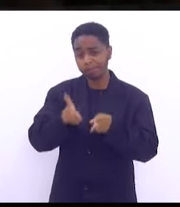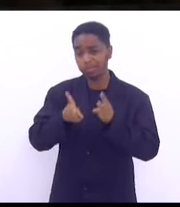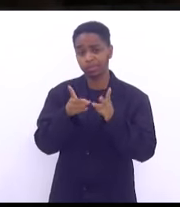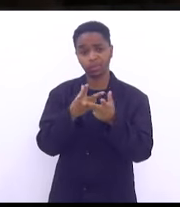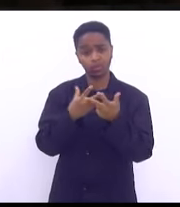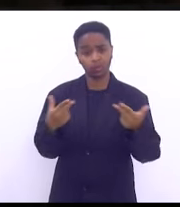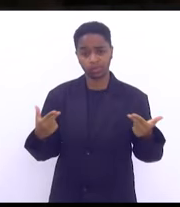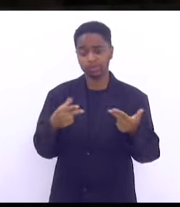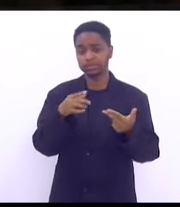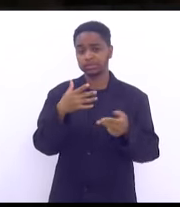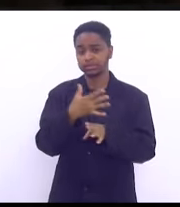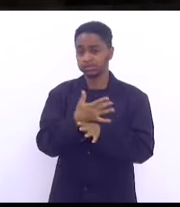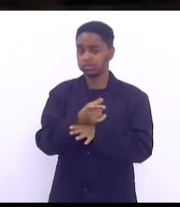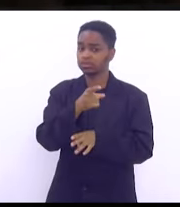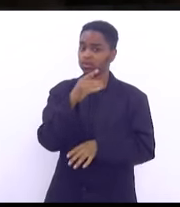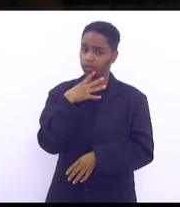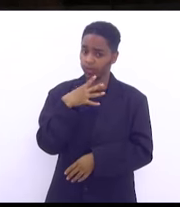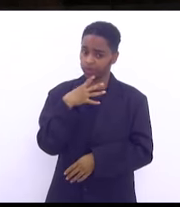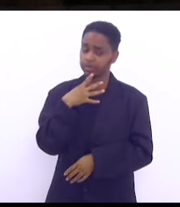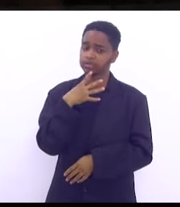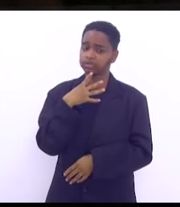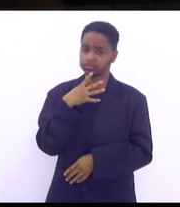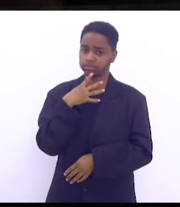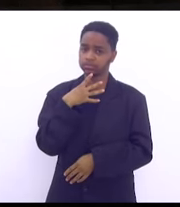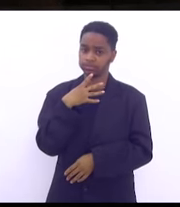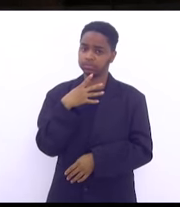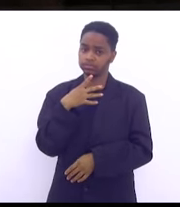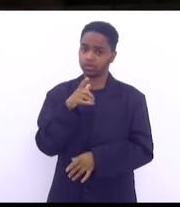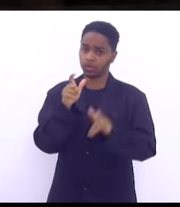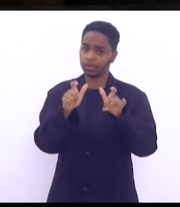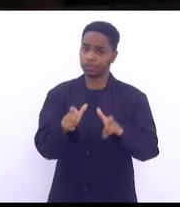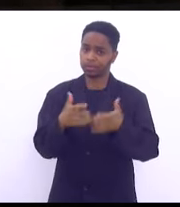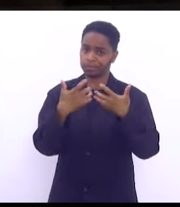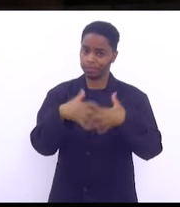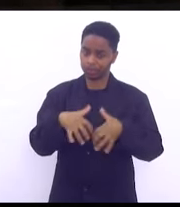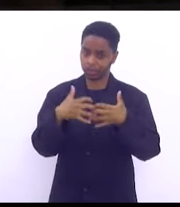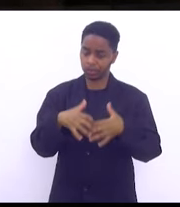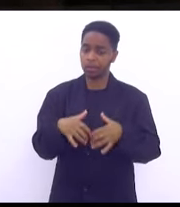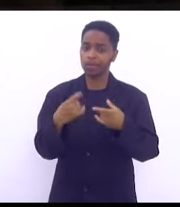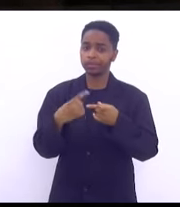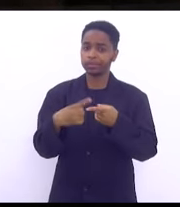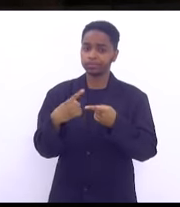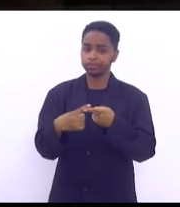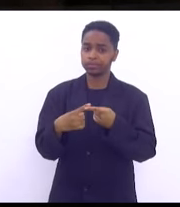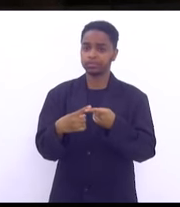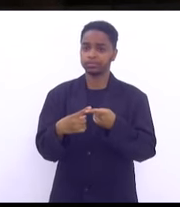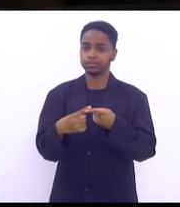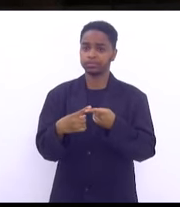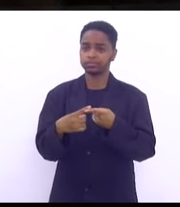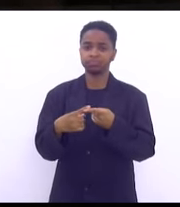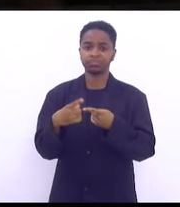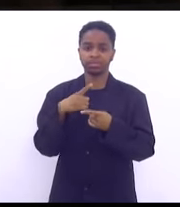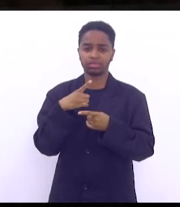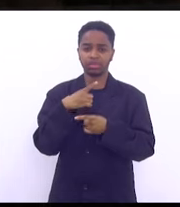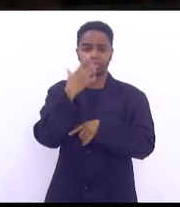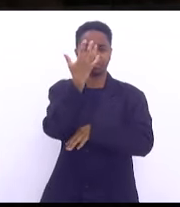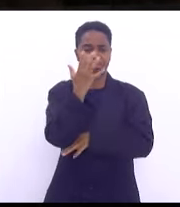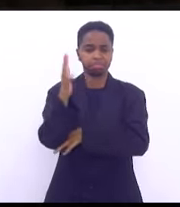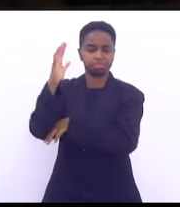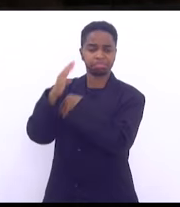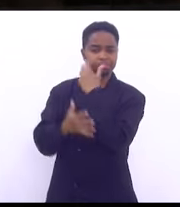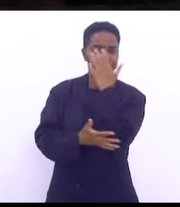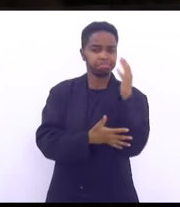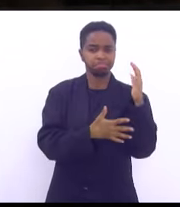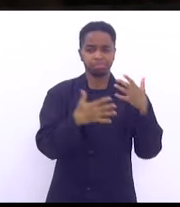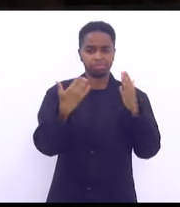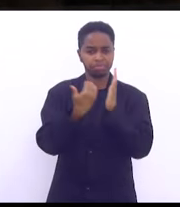município que o senhor conhece bem, entre tantos outros, como Petrópolis, que a vegetação é exuberante. E,